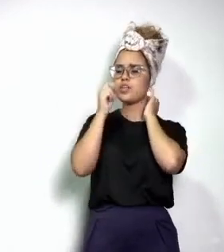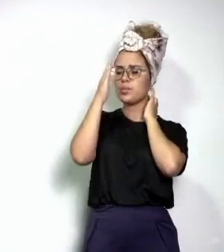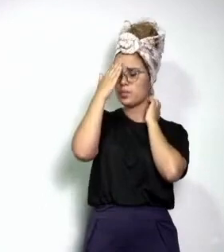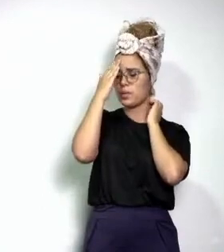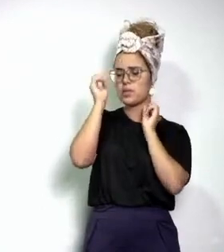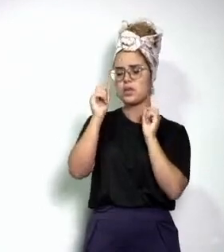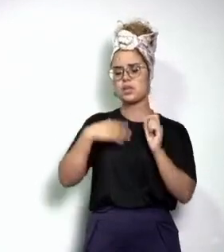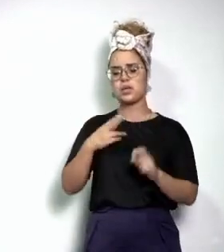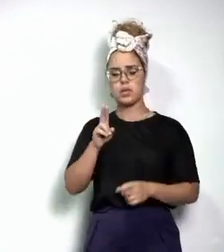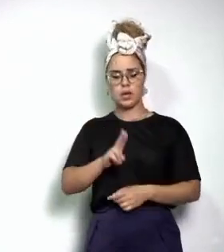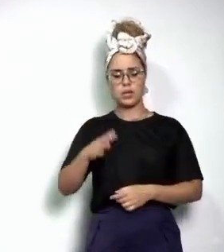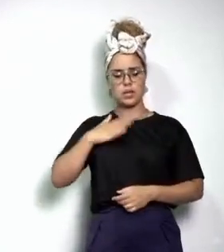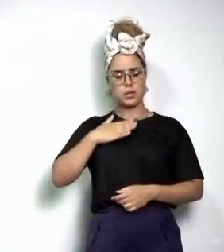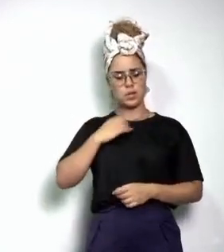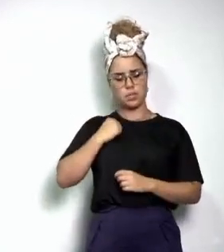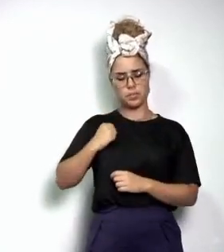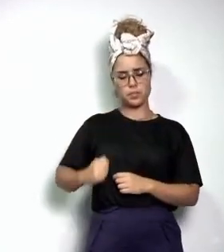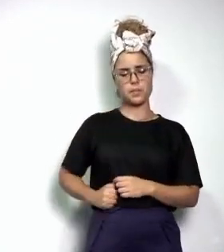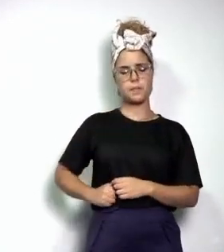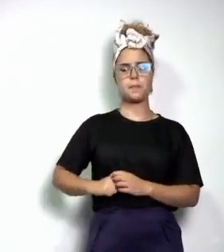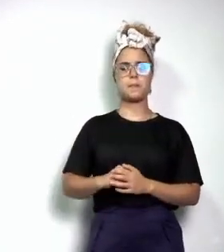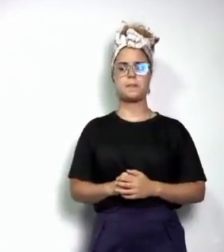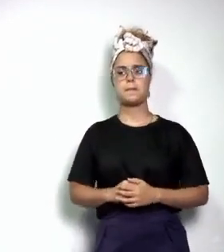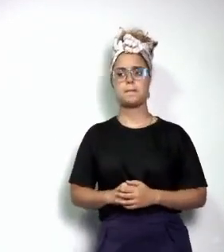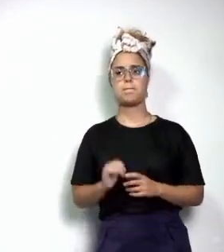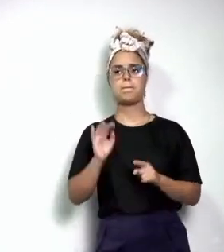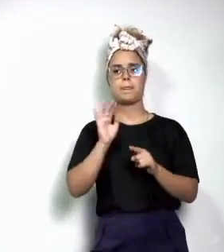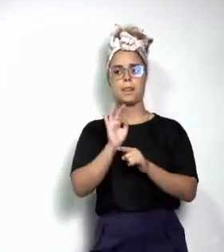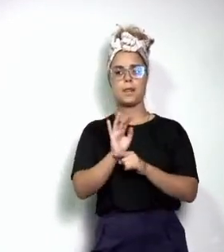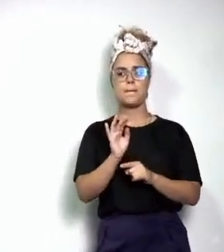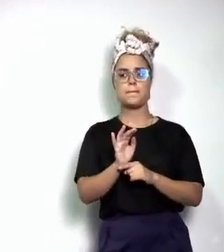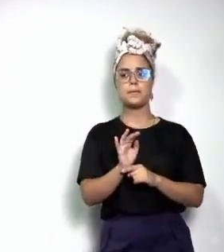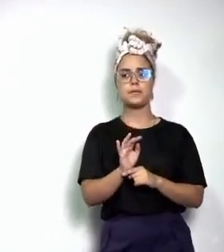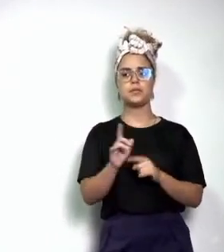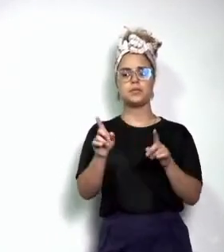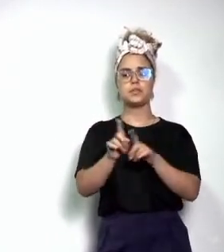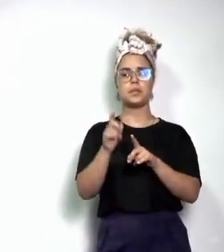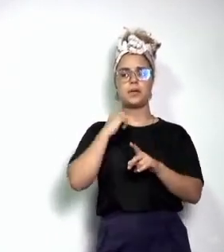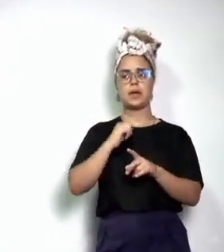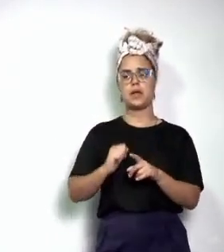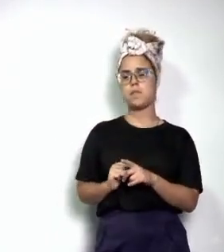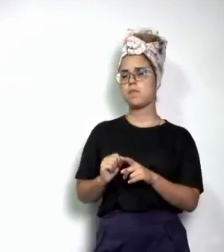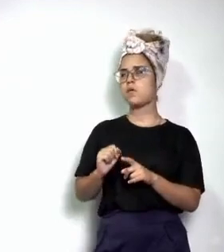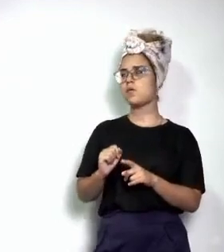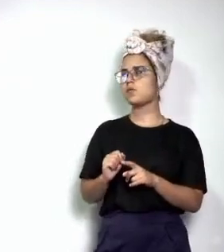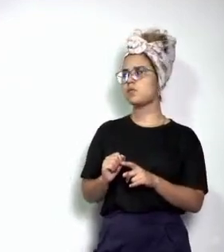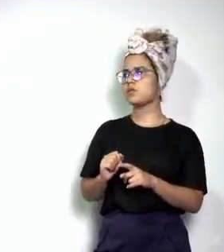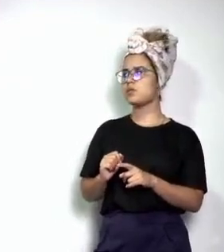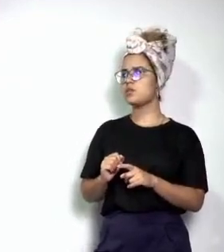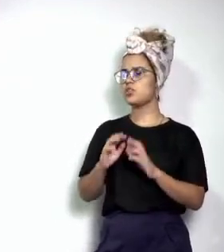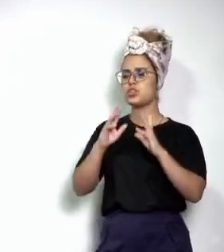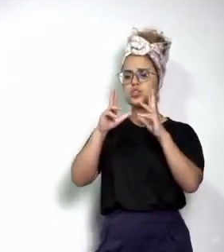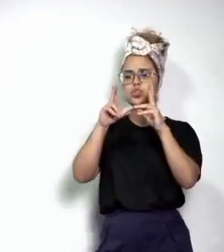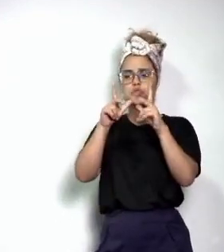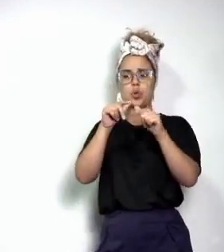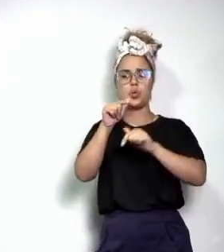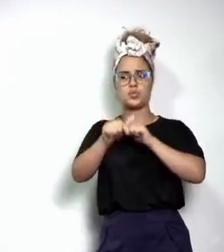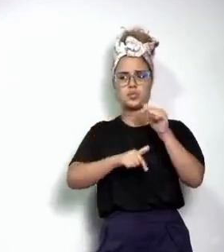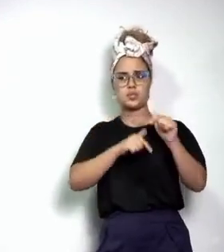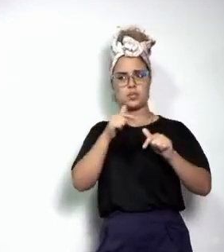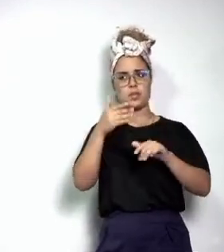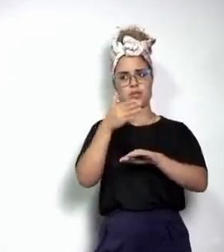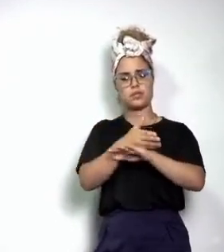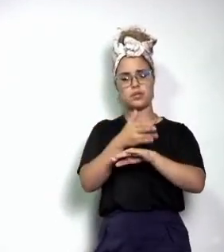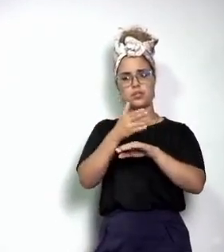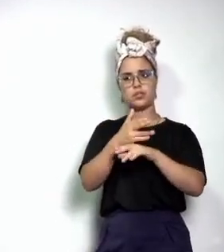adquirir na minha guaiaca. E ele mostra, o perfil mostra as guaiacas de, acho que de quase todas as funções assim